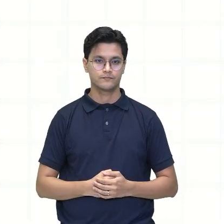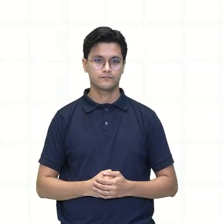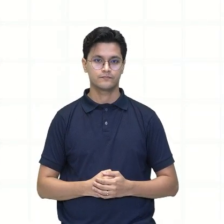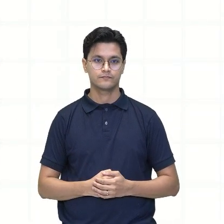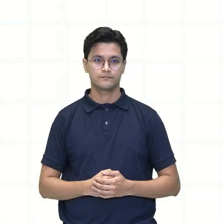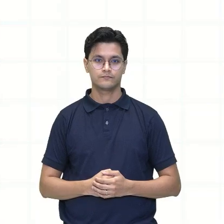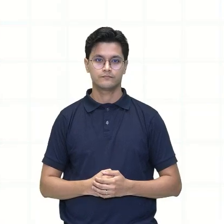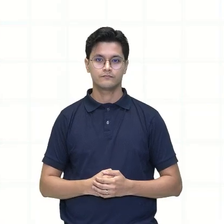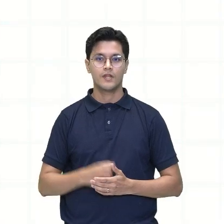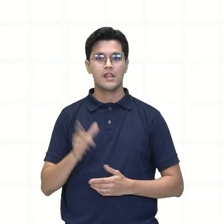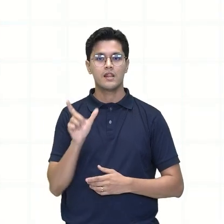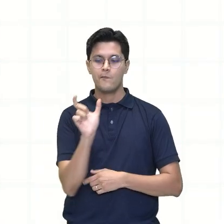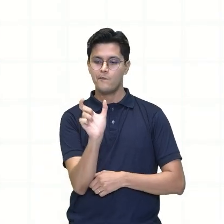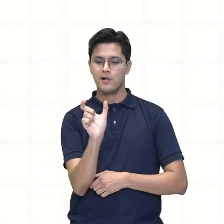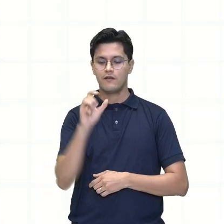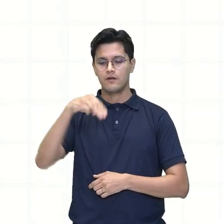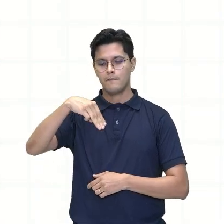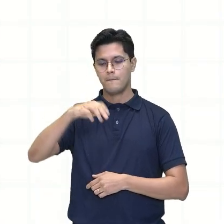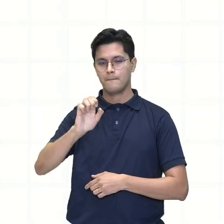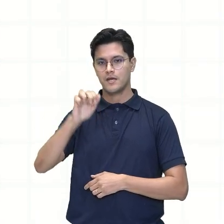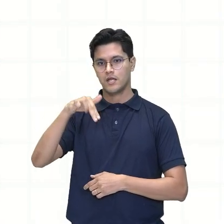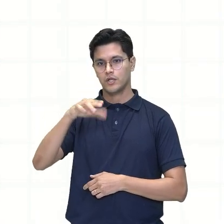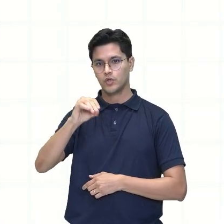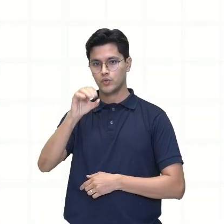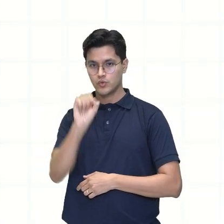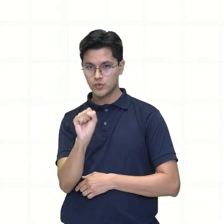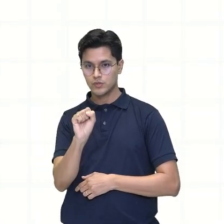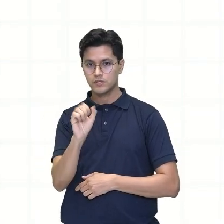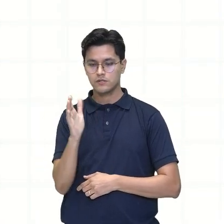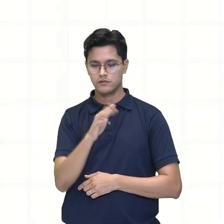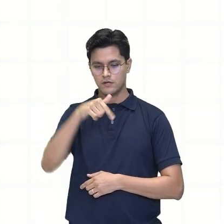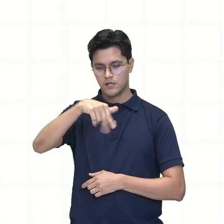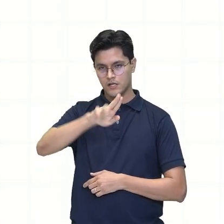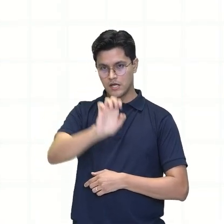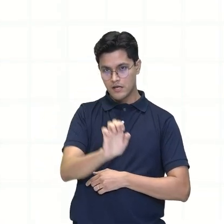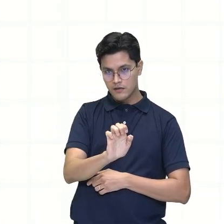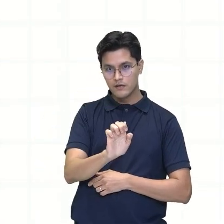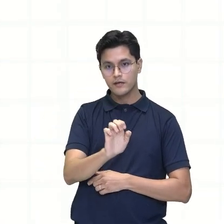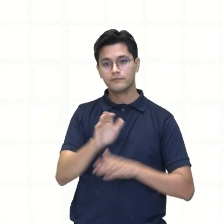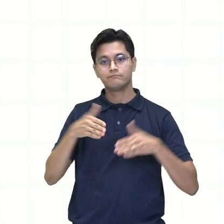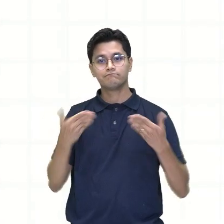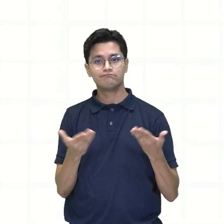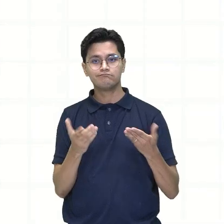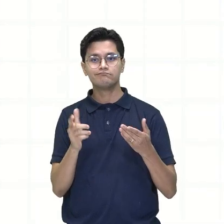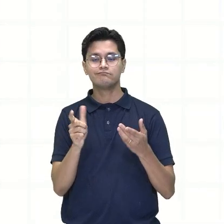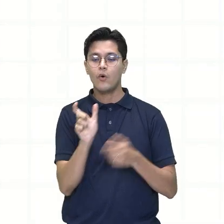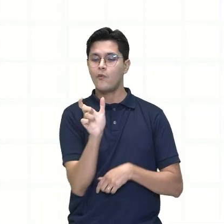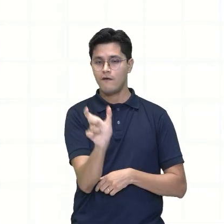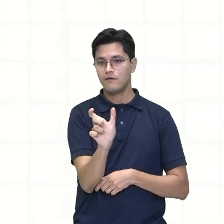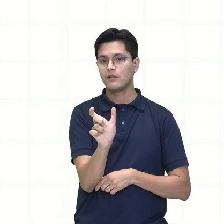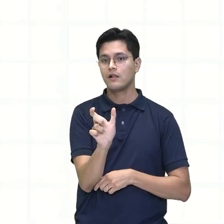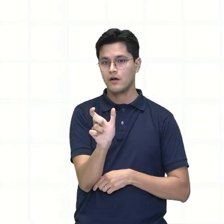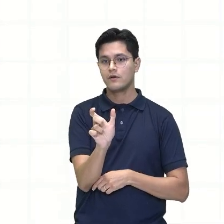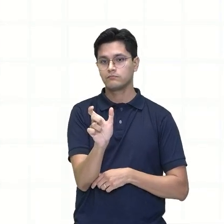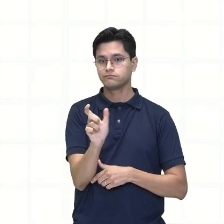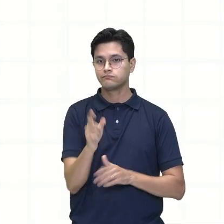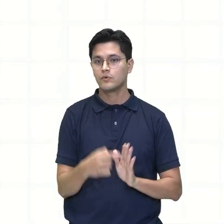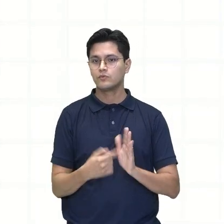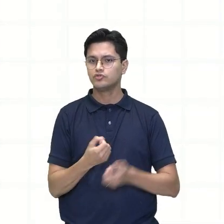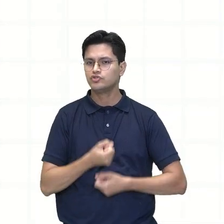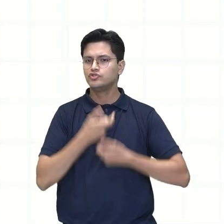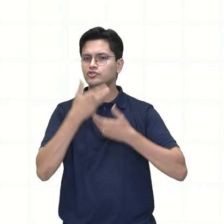menos que, tá? Ó, mais que. Então, faz parte aí da gente fazer essa